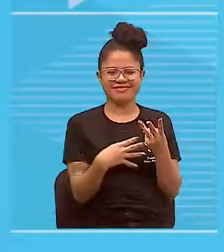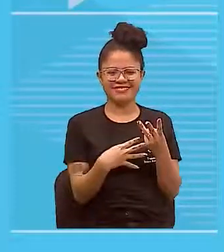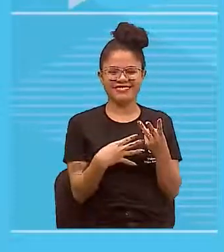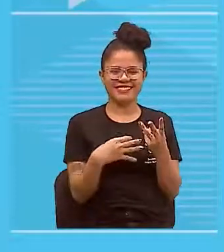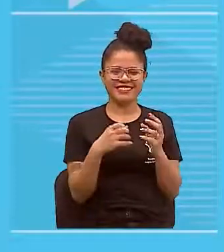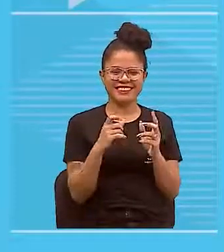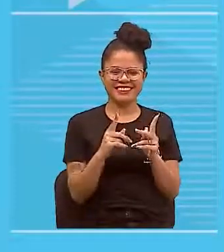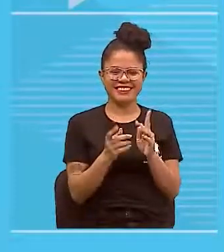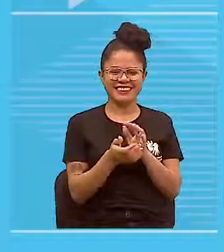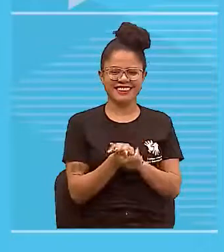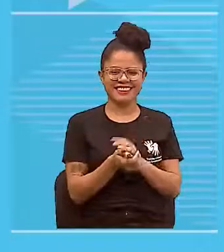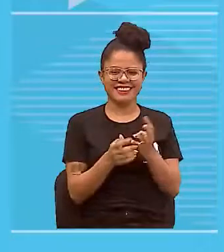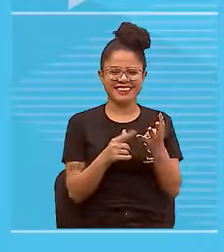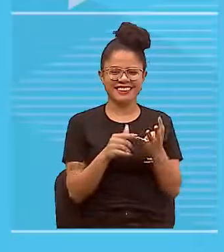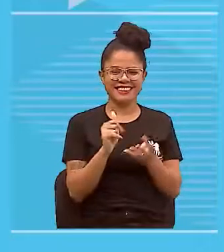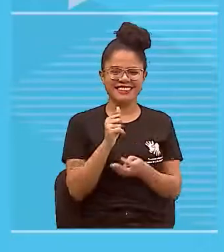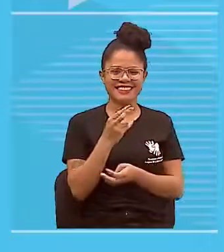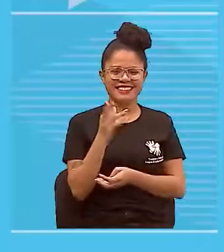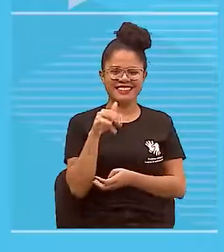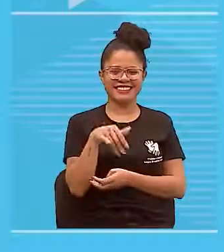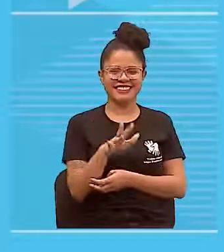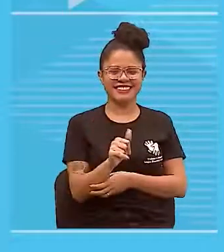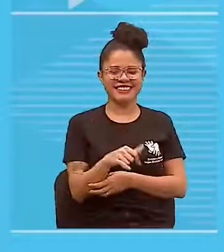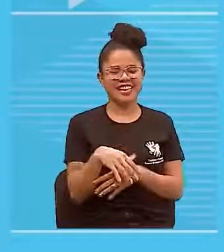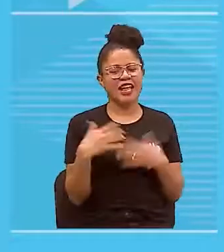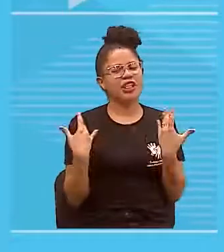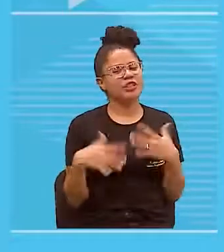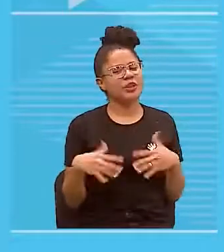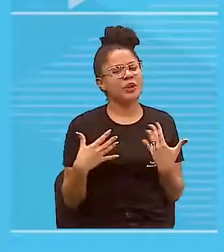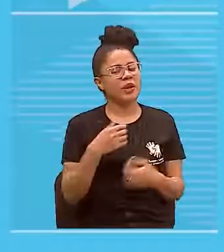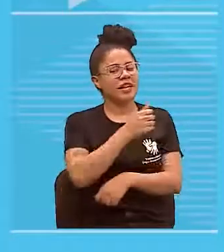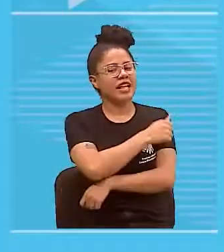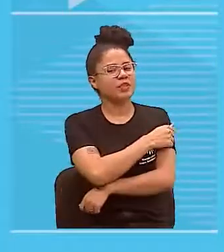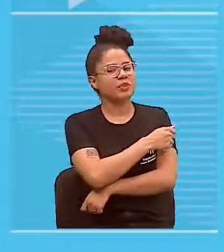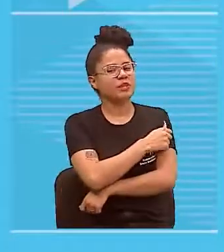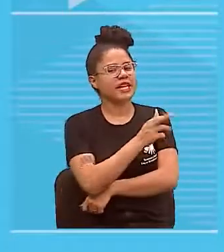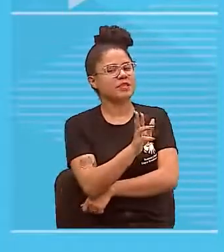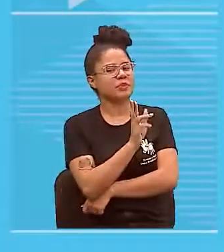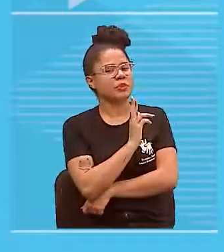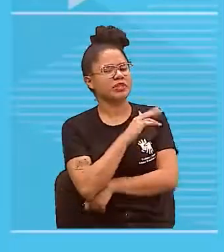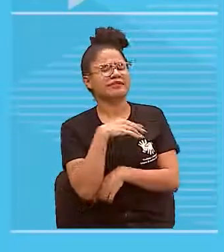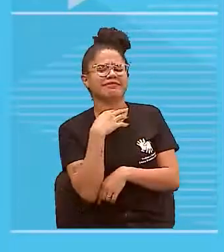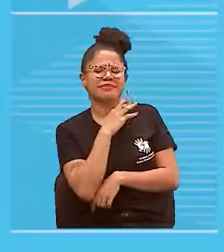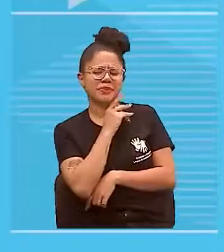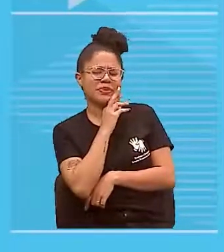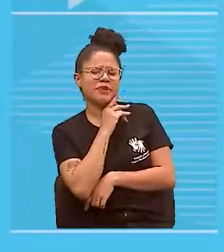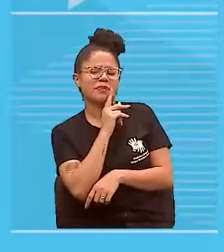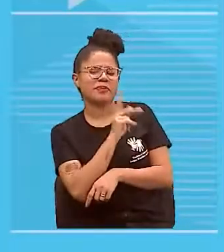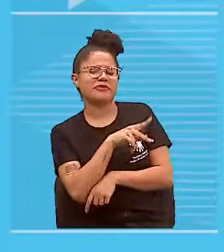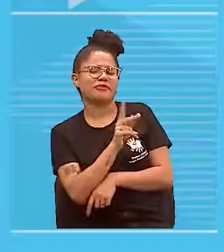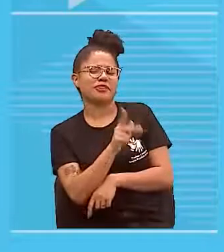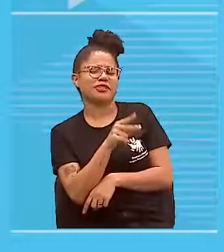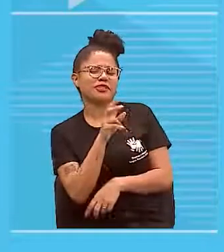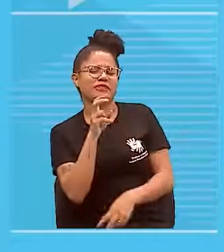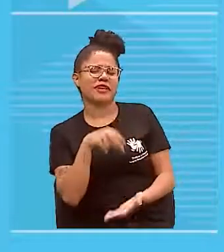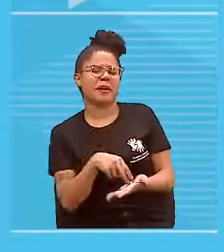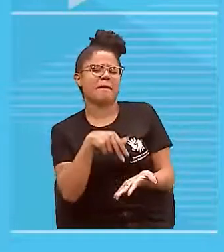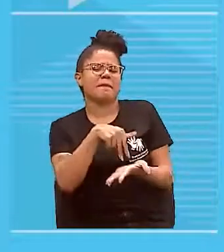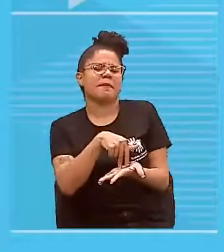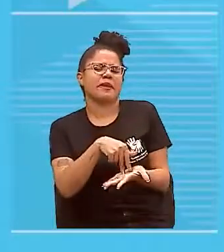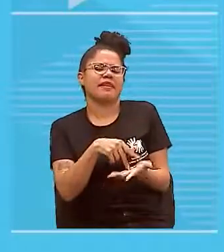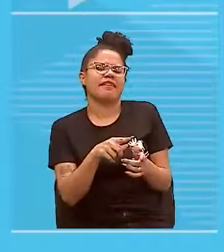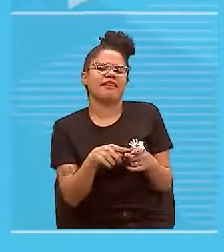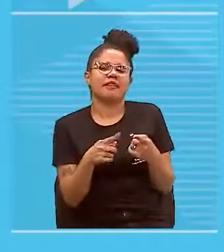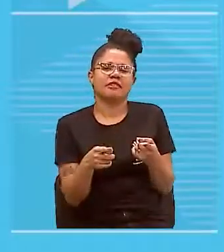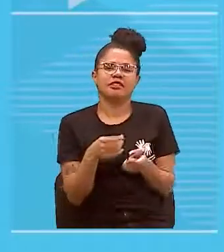a Adriana falou aí é maldade Professor Eita Adriana né nada do que uma cadeirinha assim